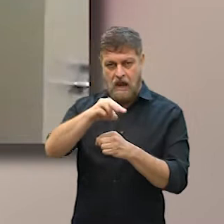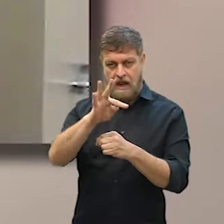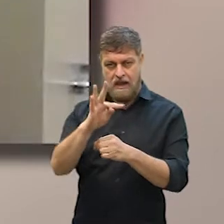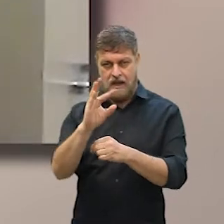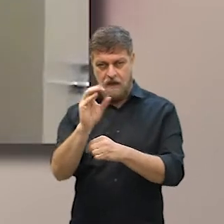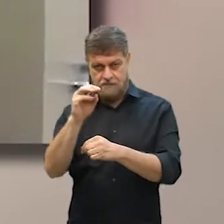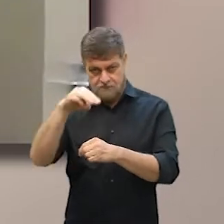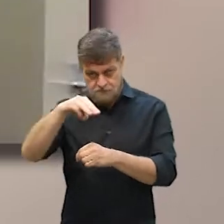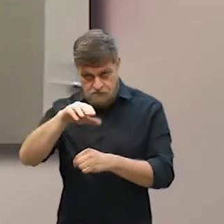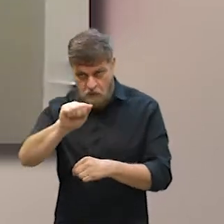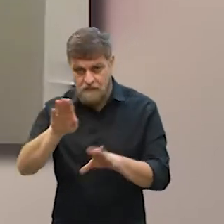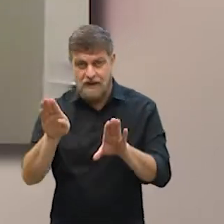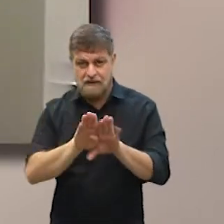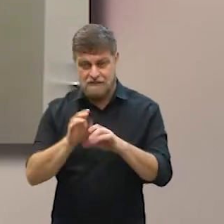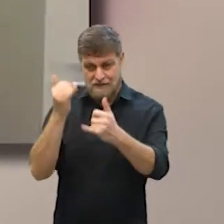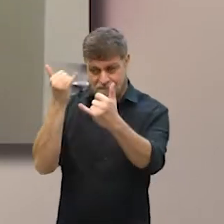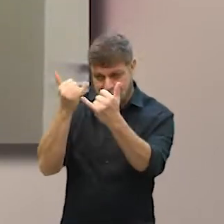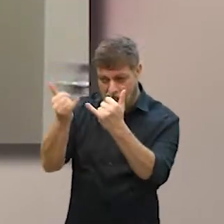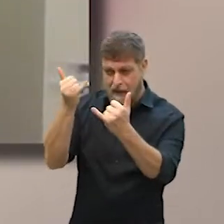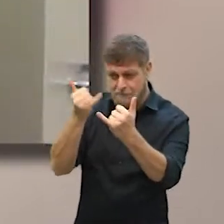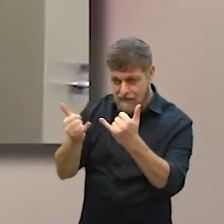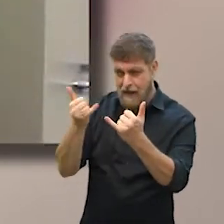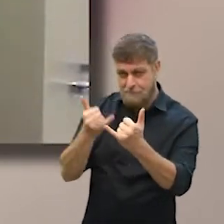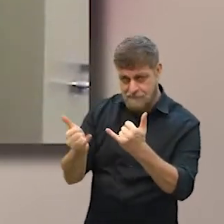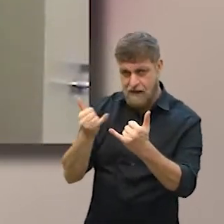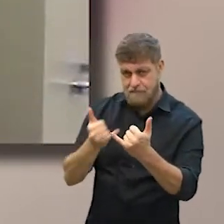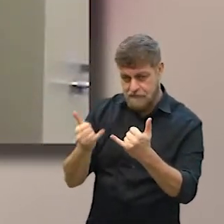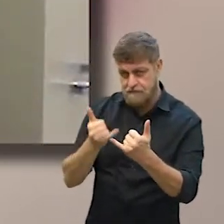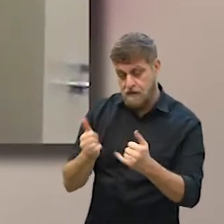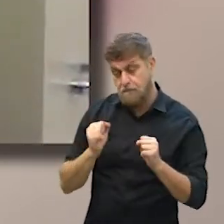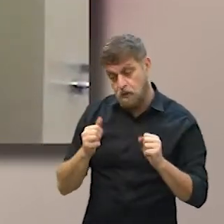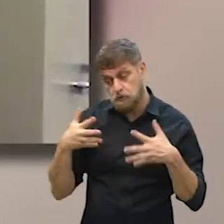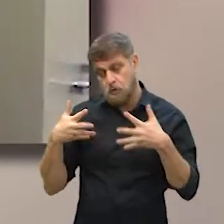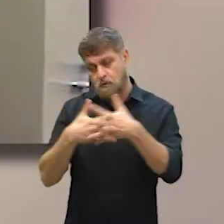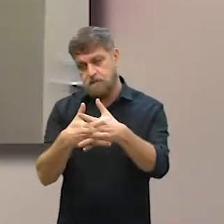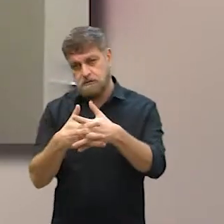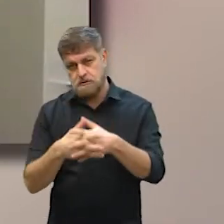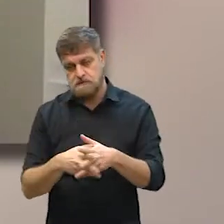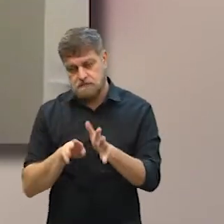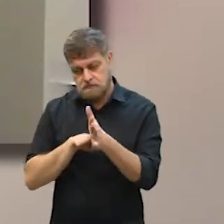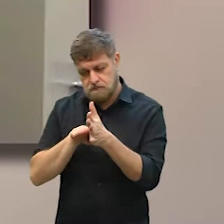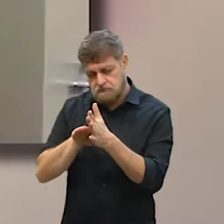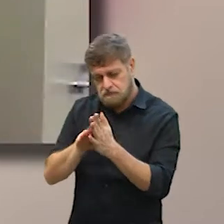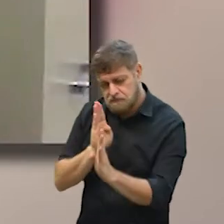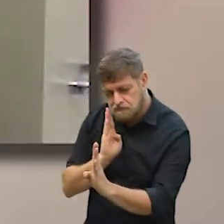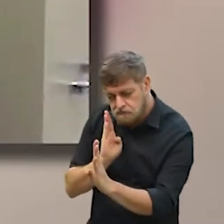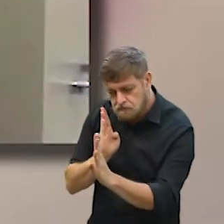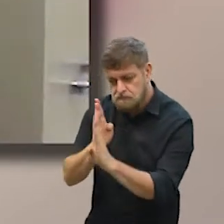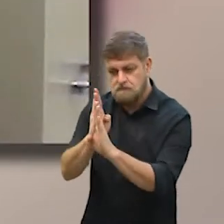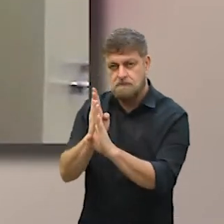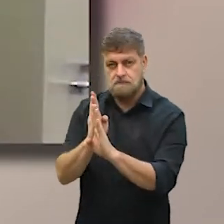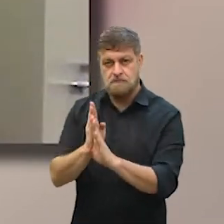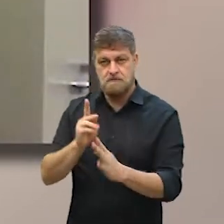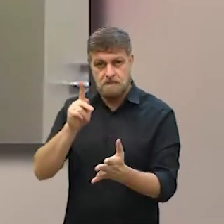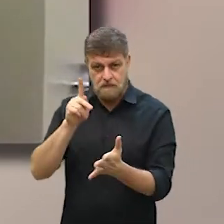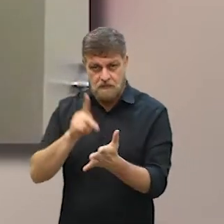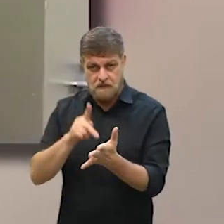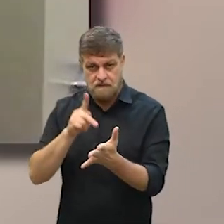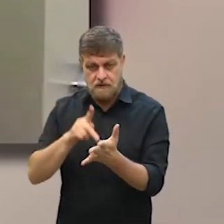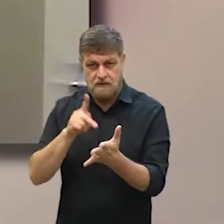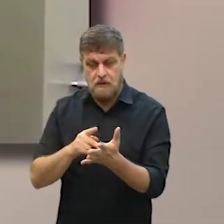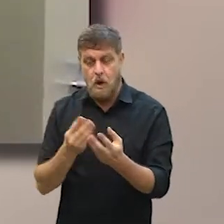podem se manifestar algumas coisas parecidas com lúpus eritematoso sistêmico é o diagnóstico a